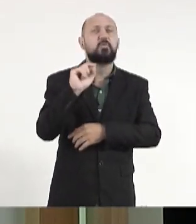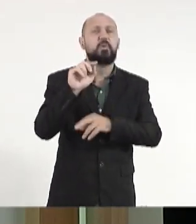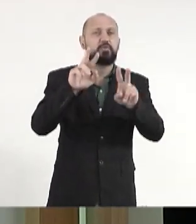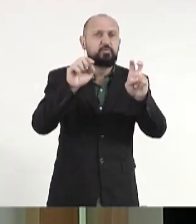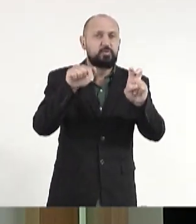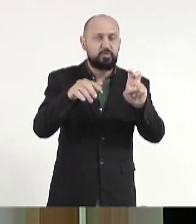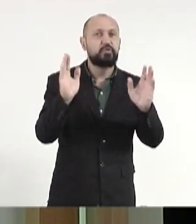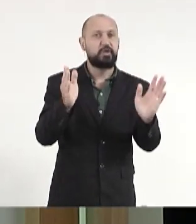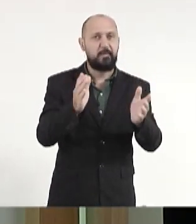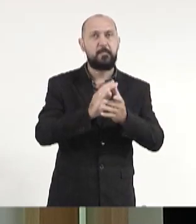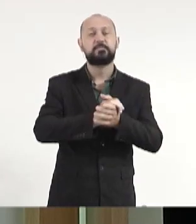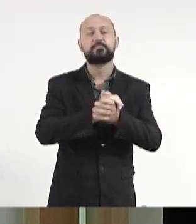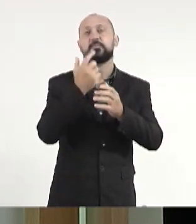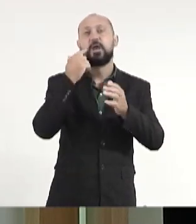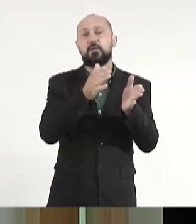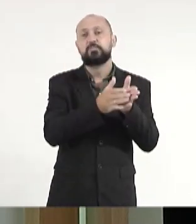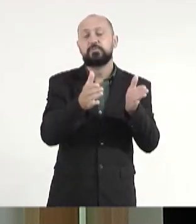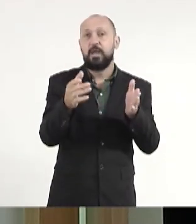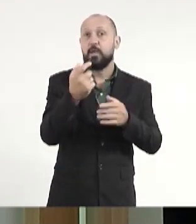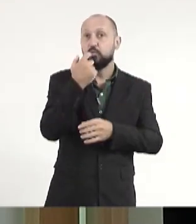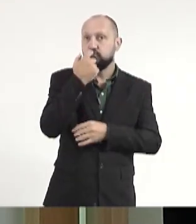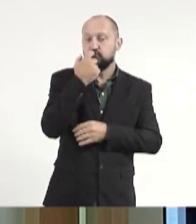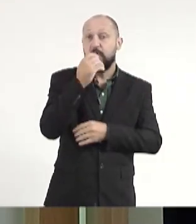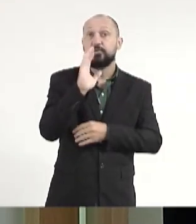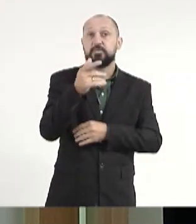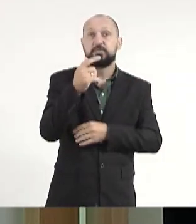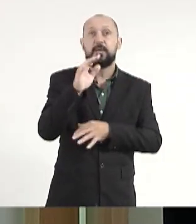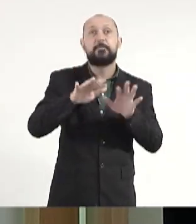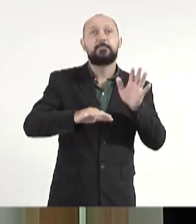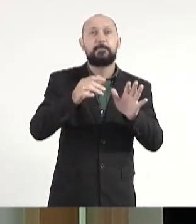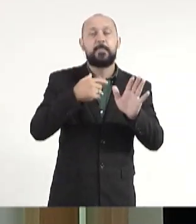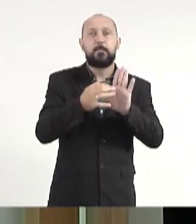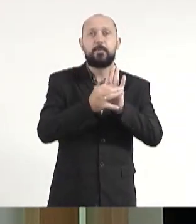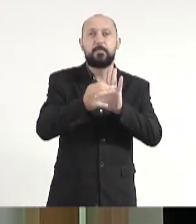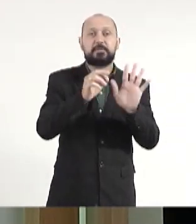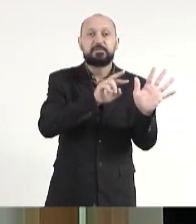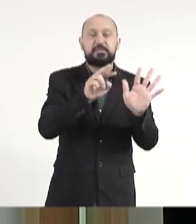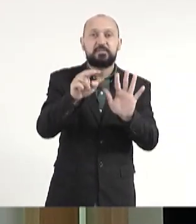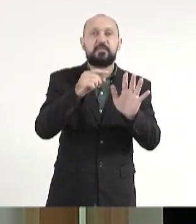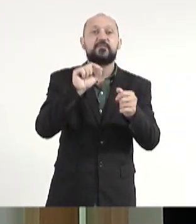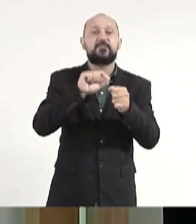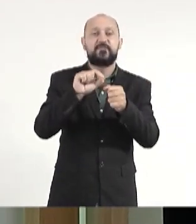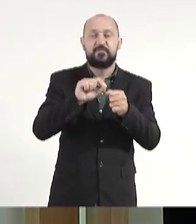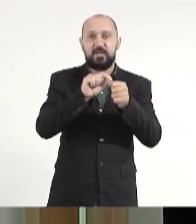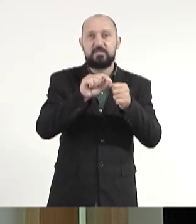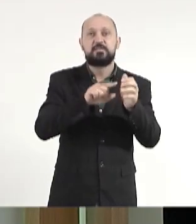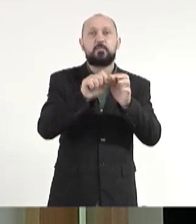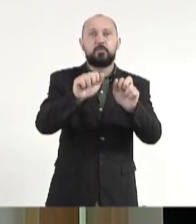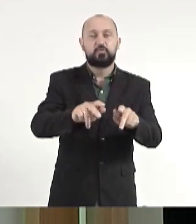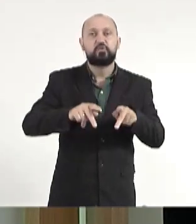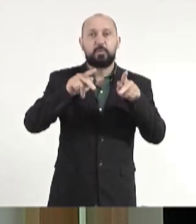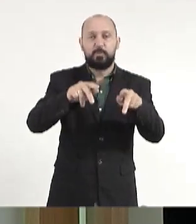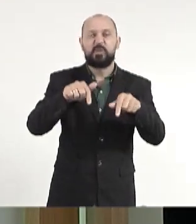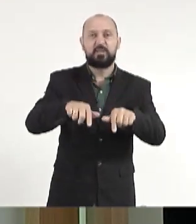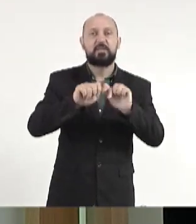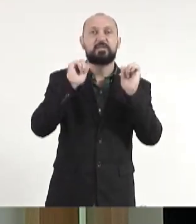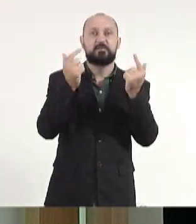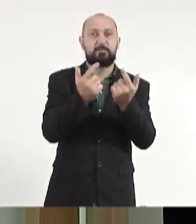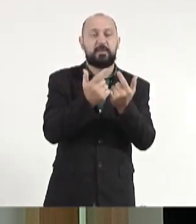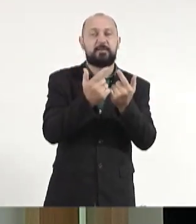recebi esse pleito para que se possa alinhar várias questões